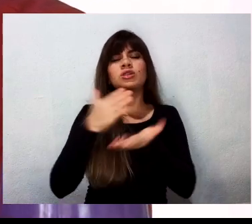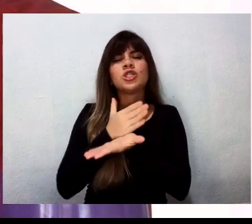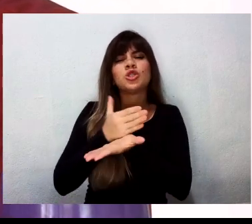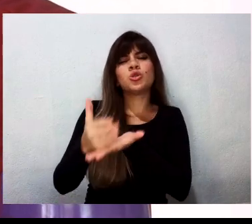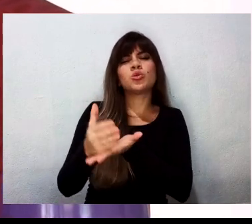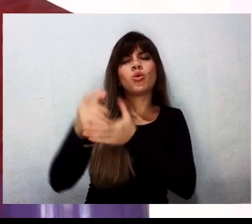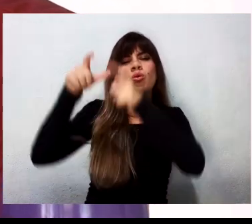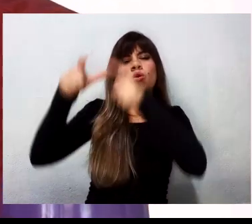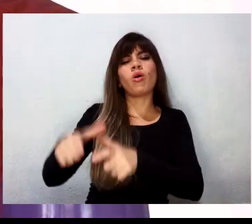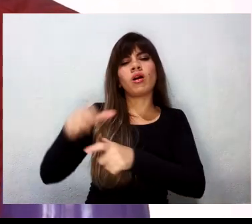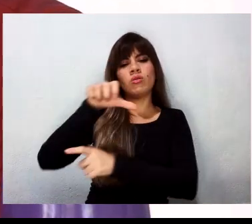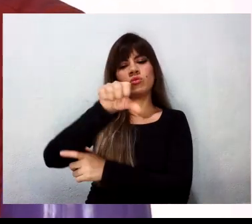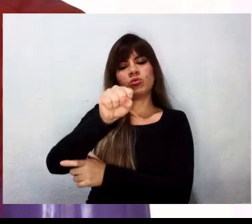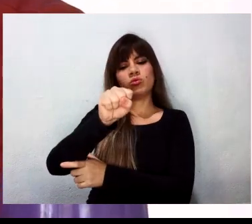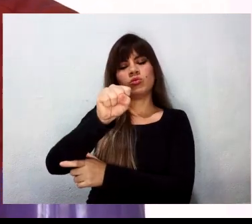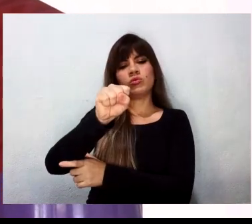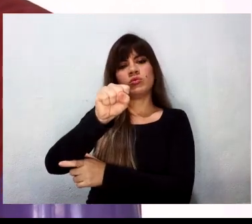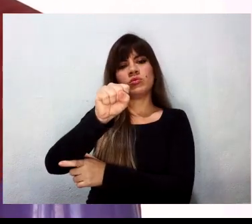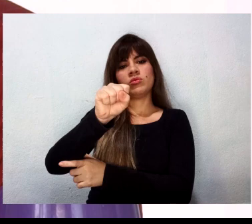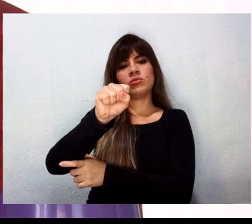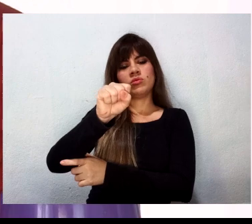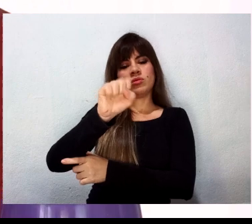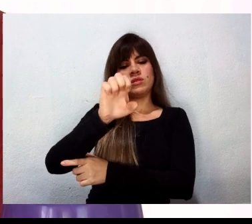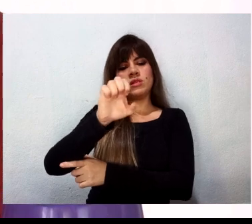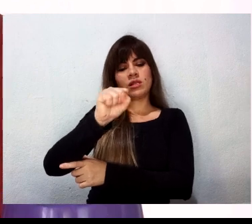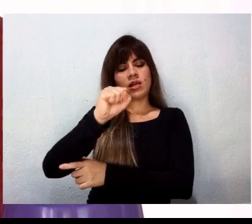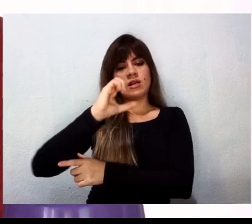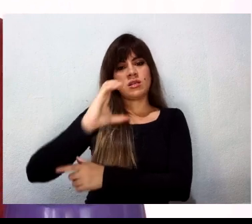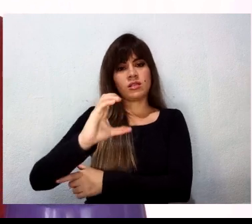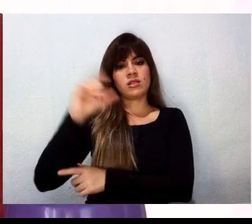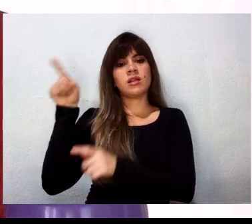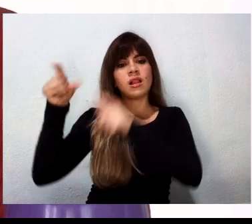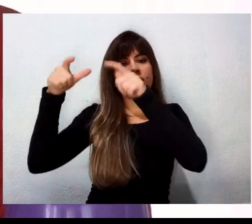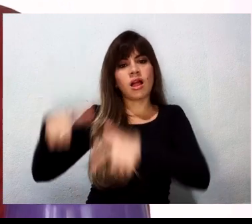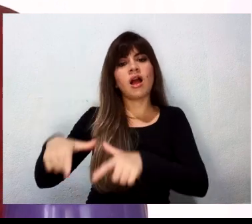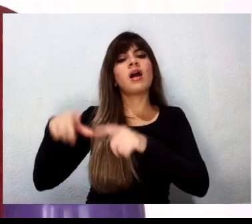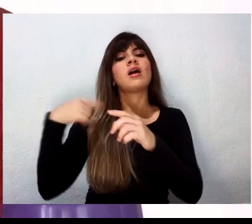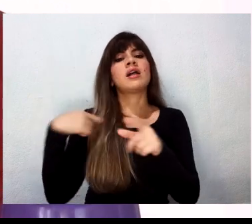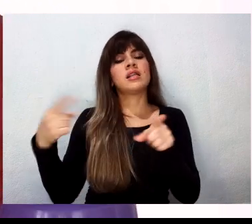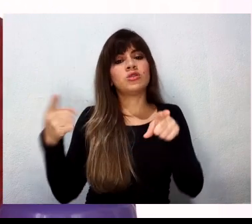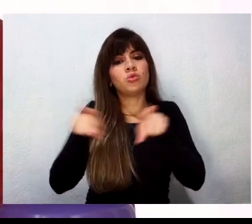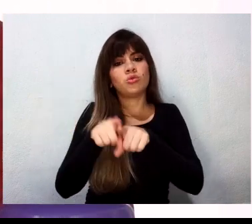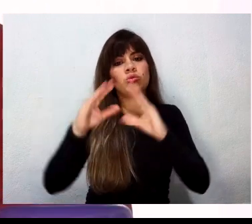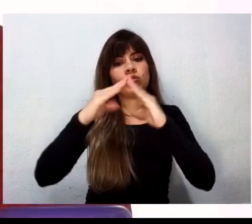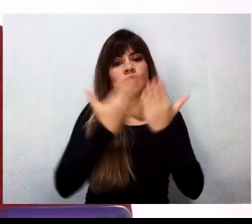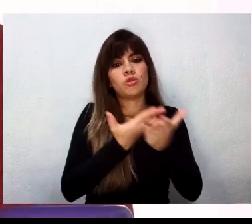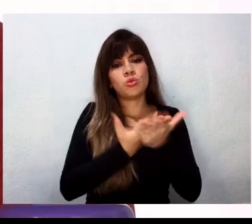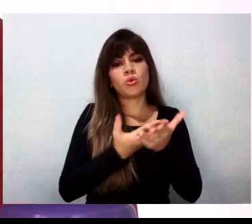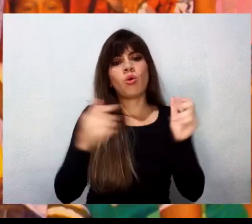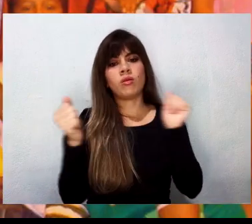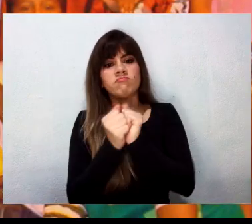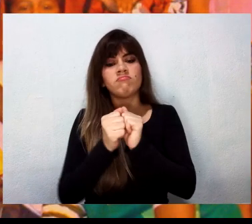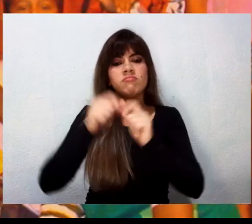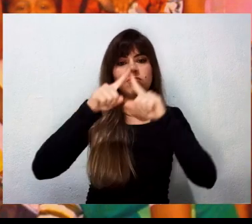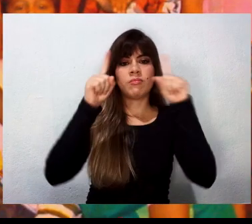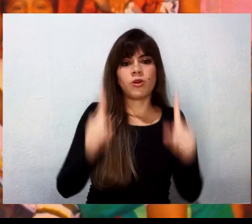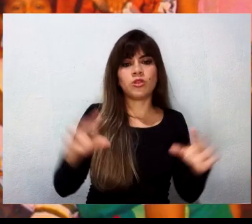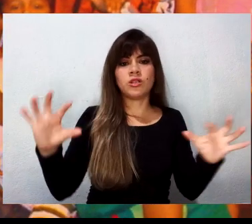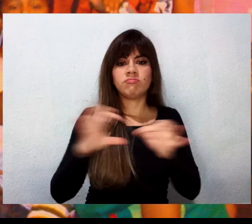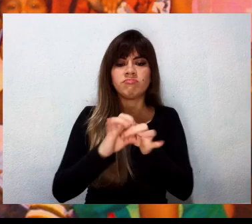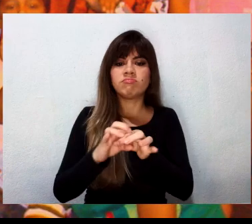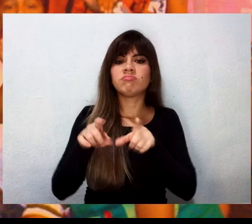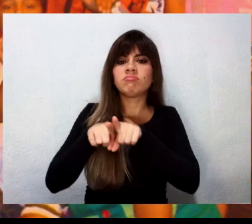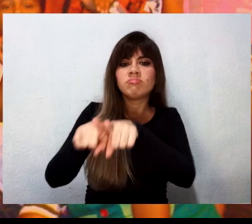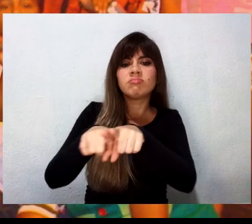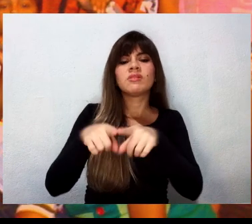iniciou lá no Sesc, que hoje ainda o Sesc, né, faz esse projeto escola, a gente meio que inicia